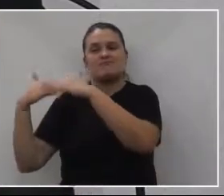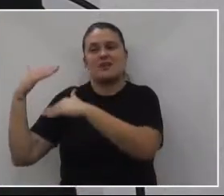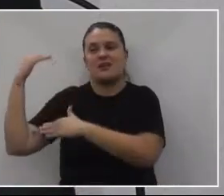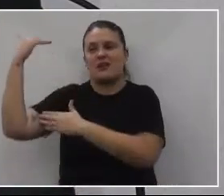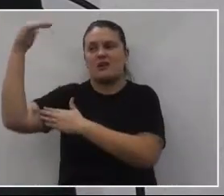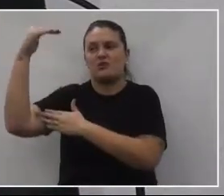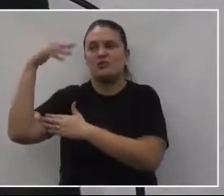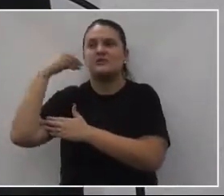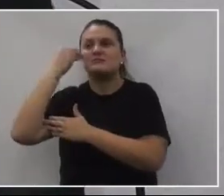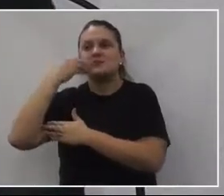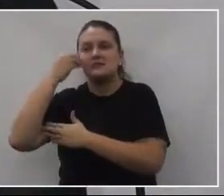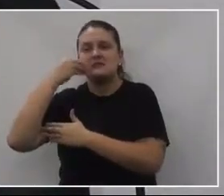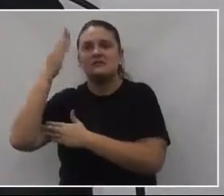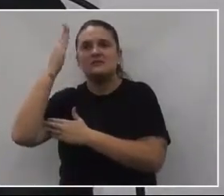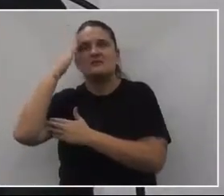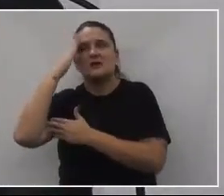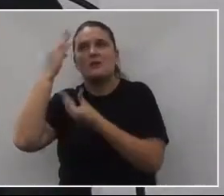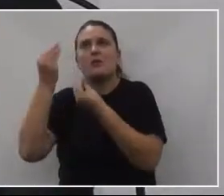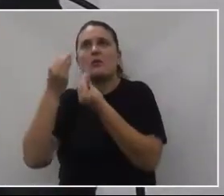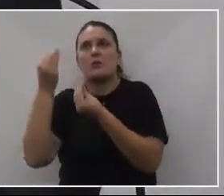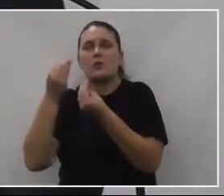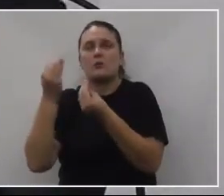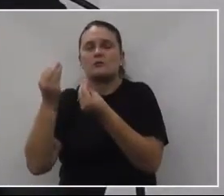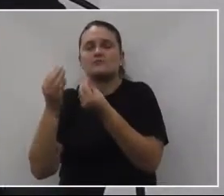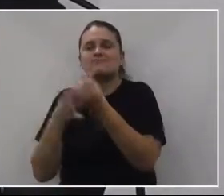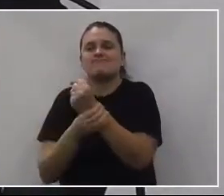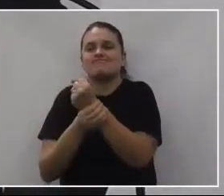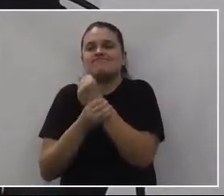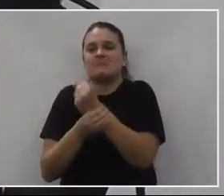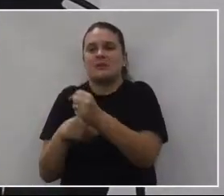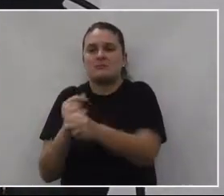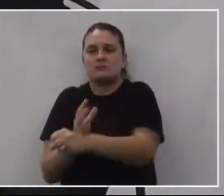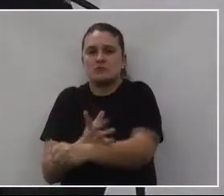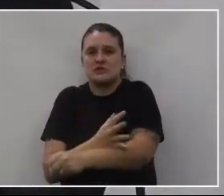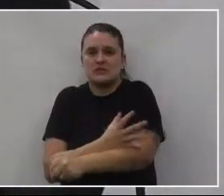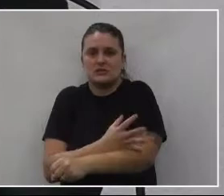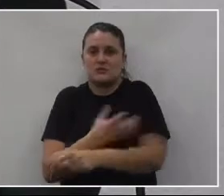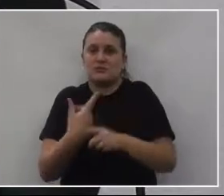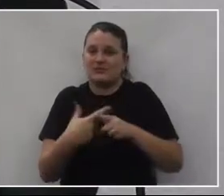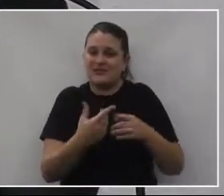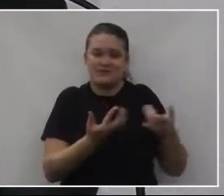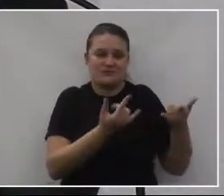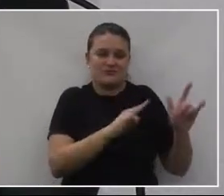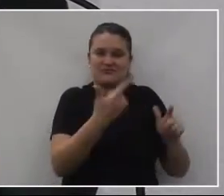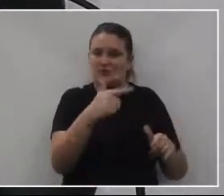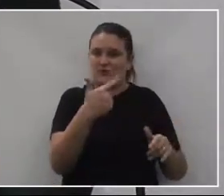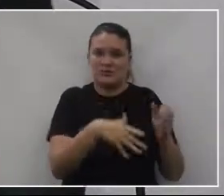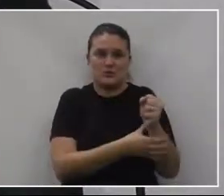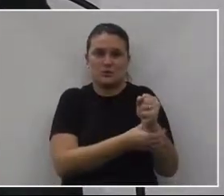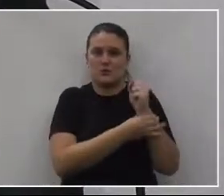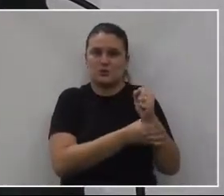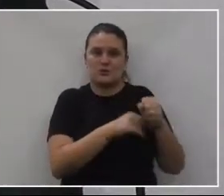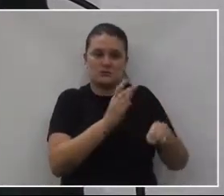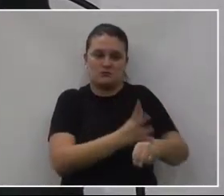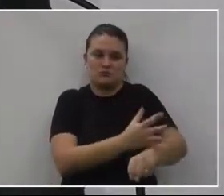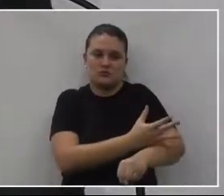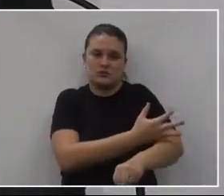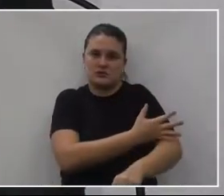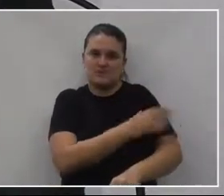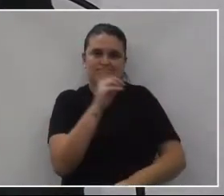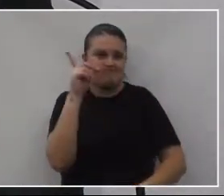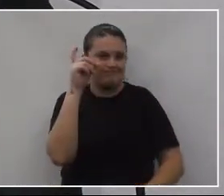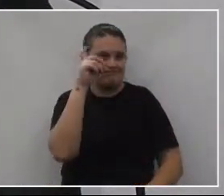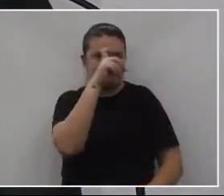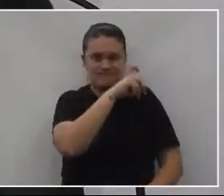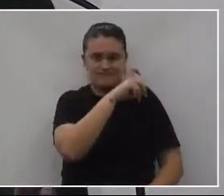não dizer de um adolescente que está naquela fase de turbilhão ali de emoções típicas de como o organismo humano se constata,